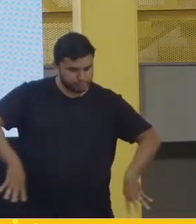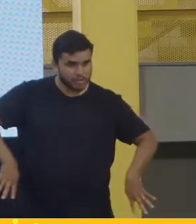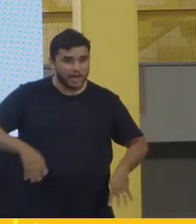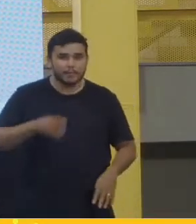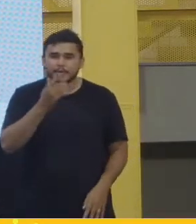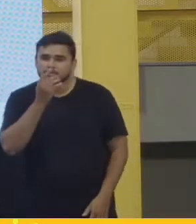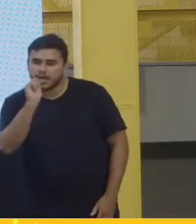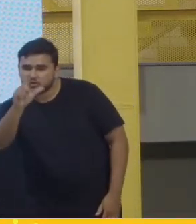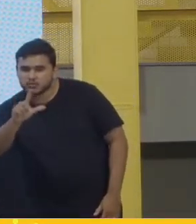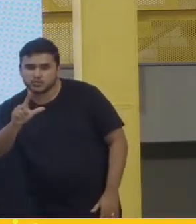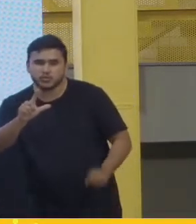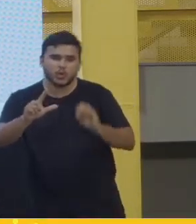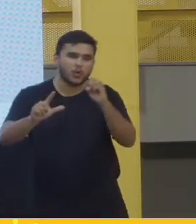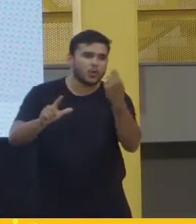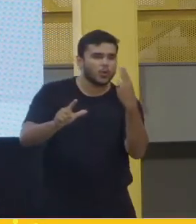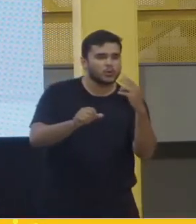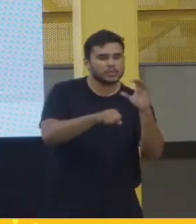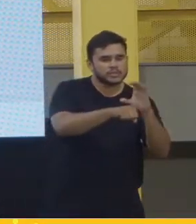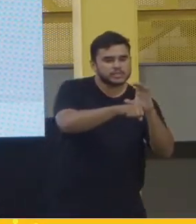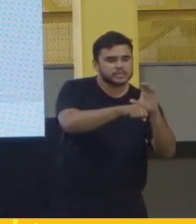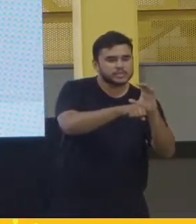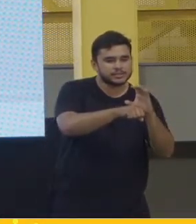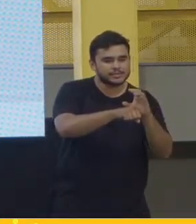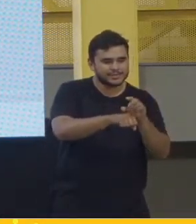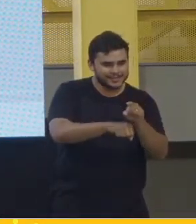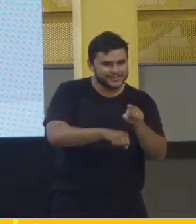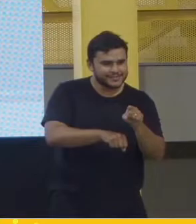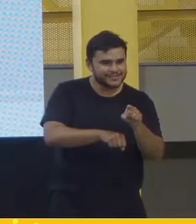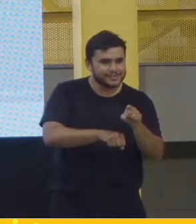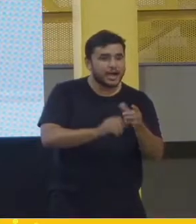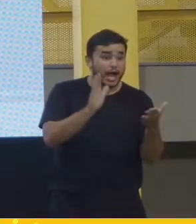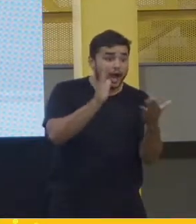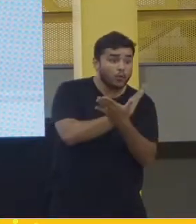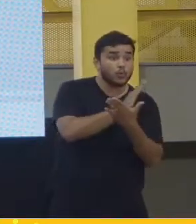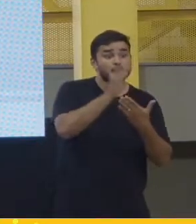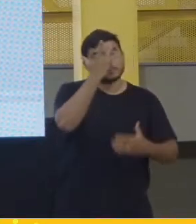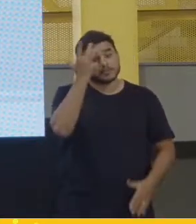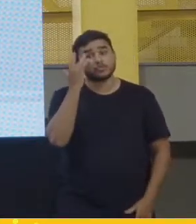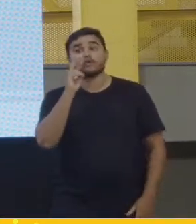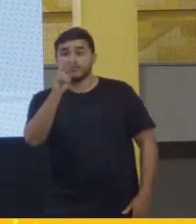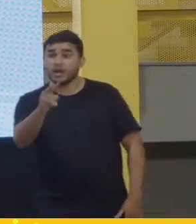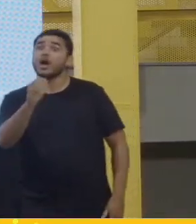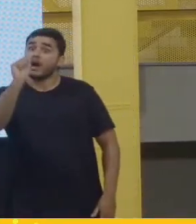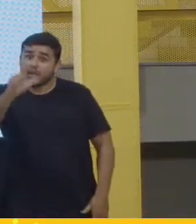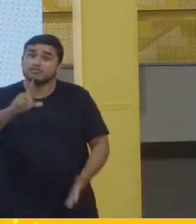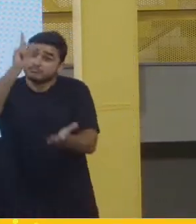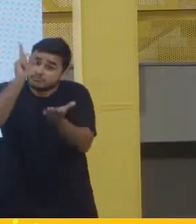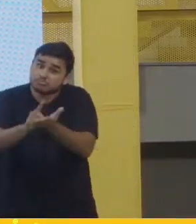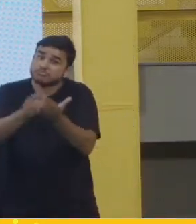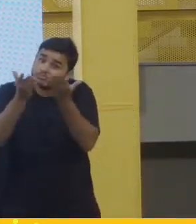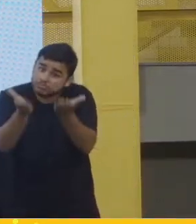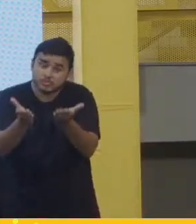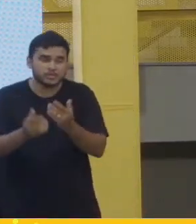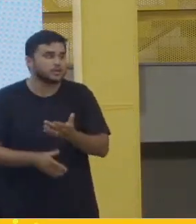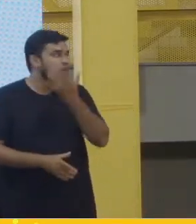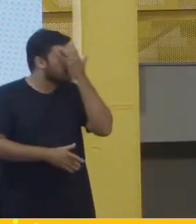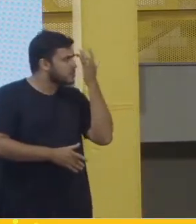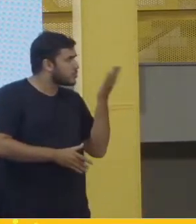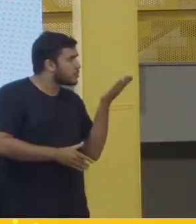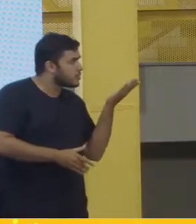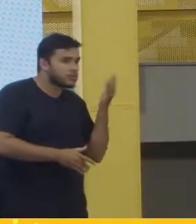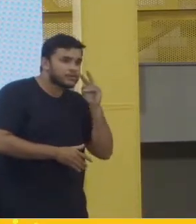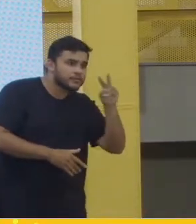era mentira, eu sempre vi azul com dourado, né? Vocês viam que cor ali? Ixi Maria, tem tanta mão levantada, deixa eu